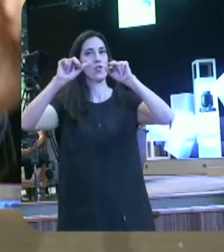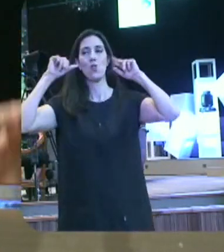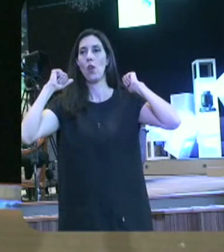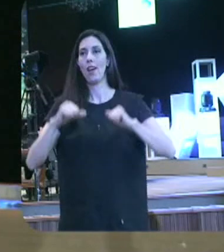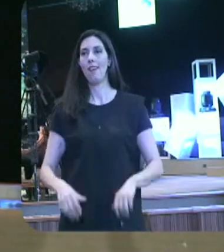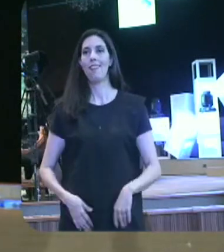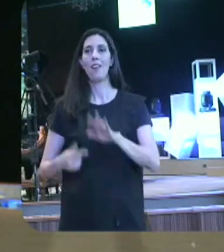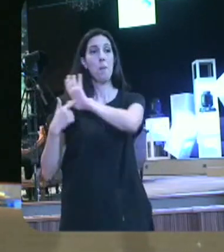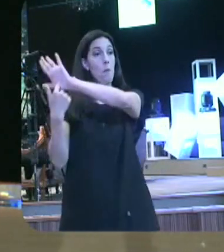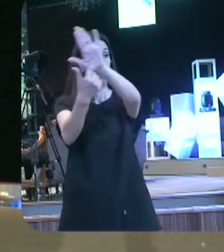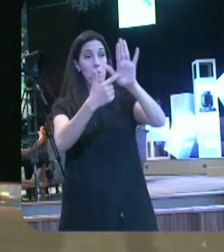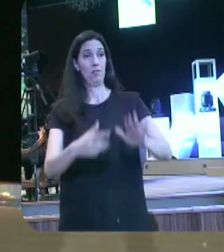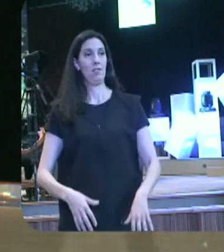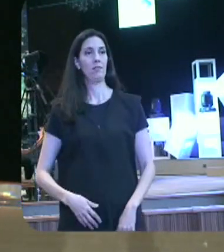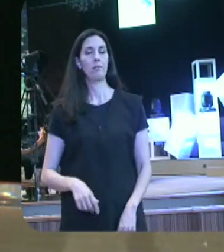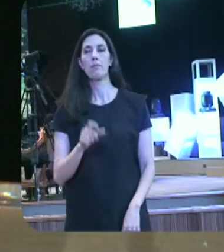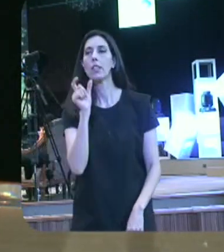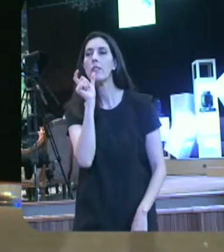inesquecível.